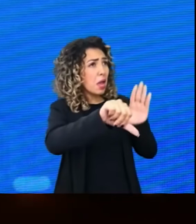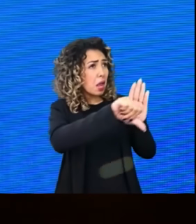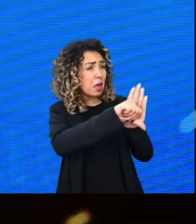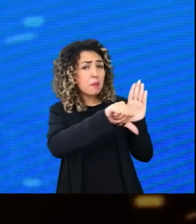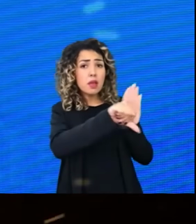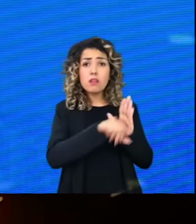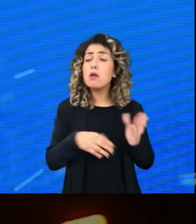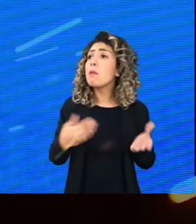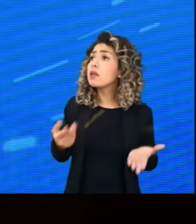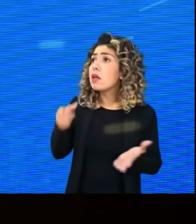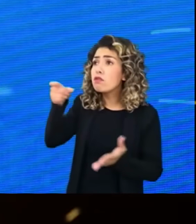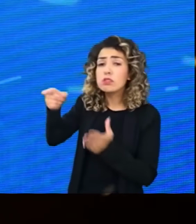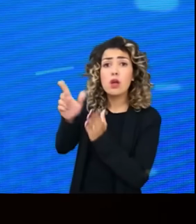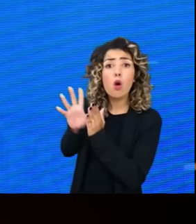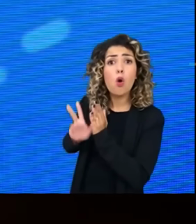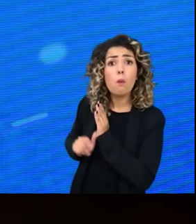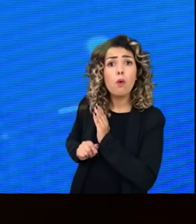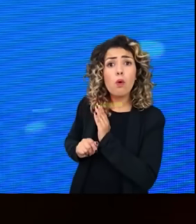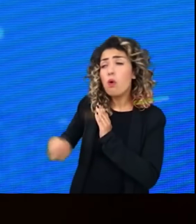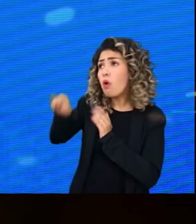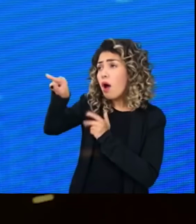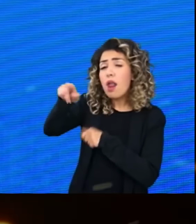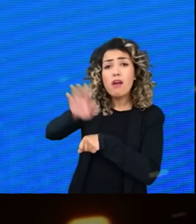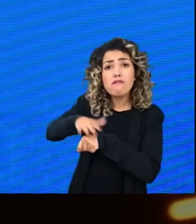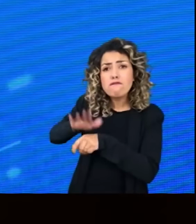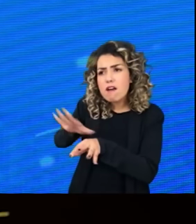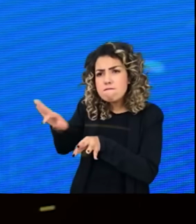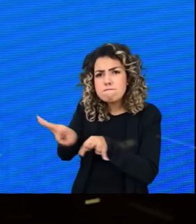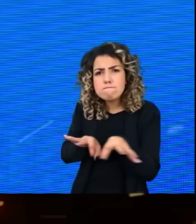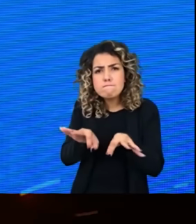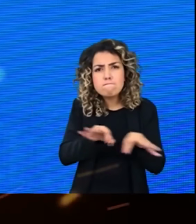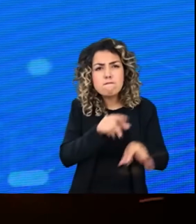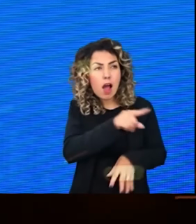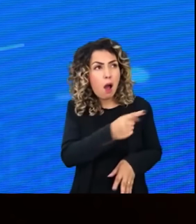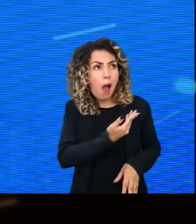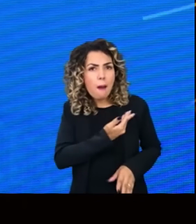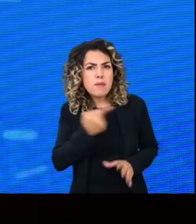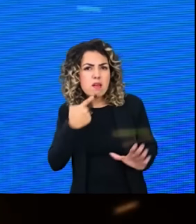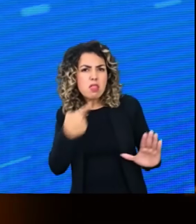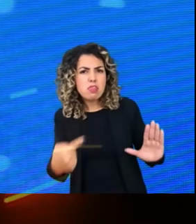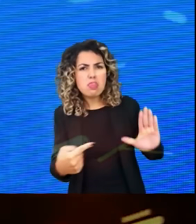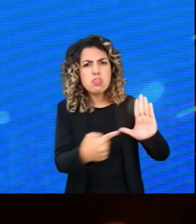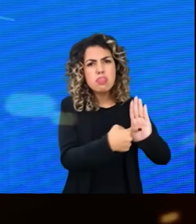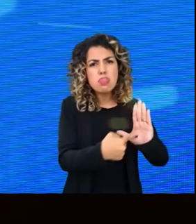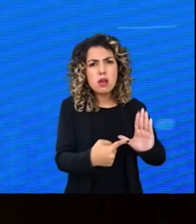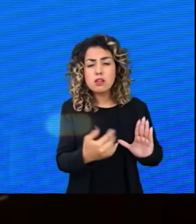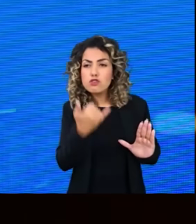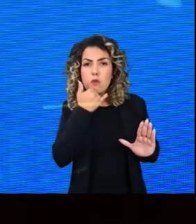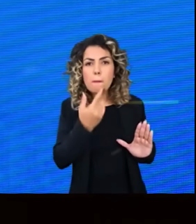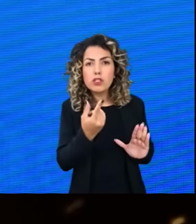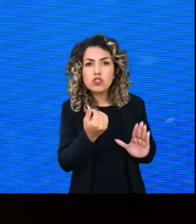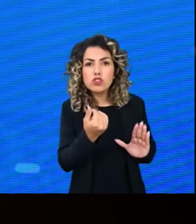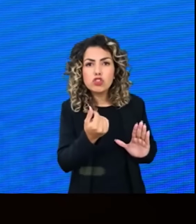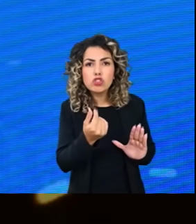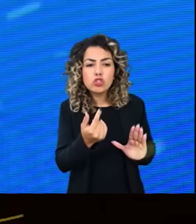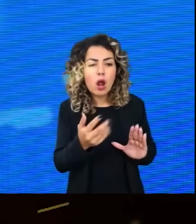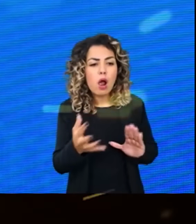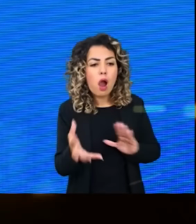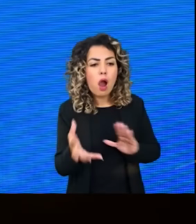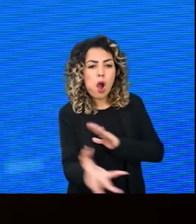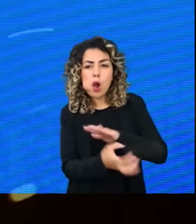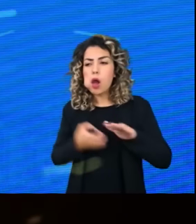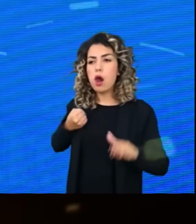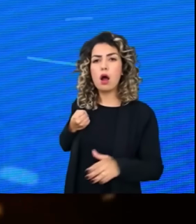desse roubo ele dedurou os seus colegas e desapareceu com o dinheiro Segundo a polícia lá do Goiás é